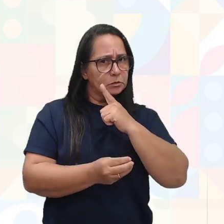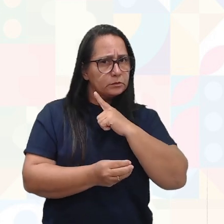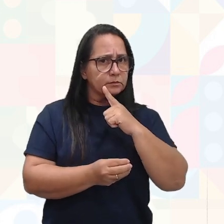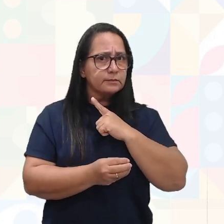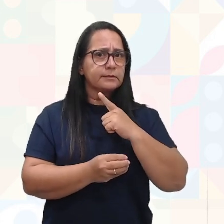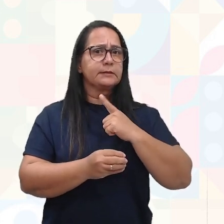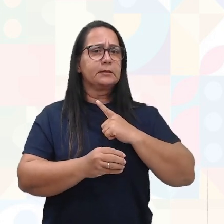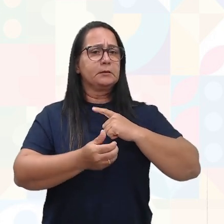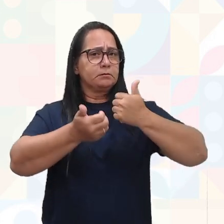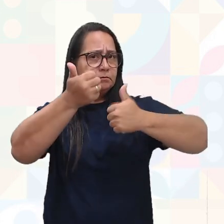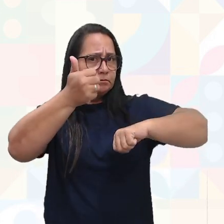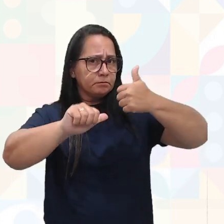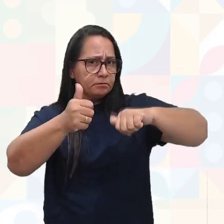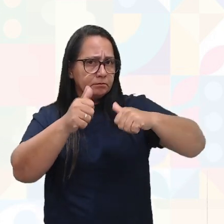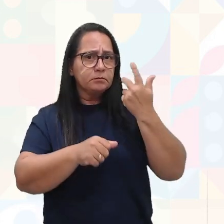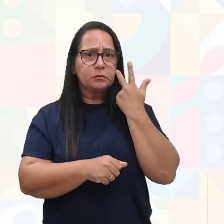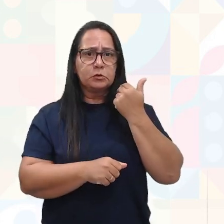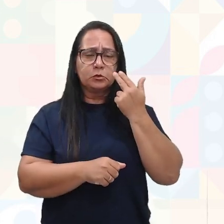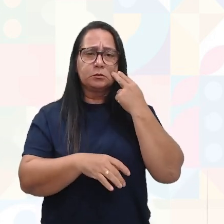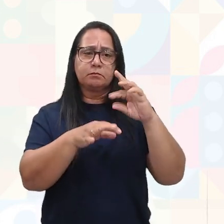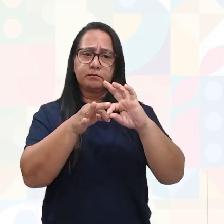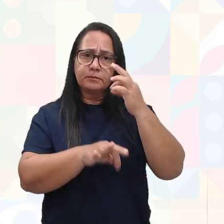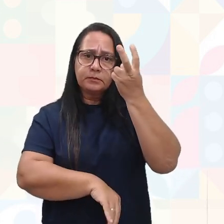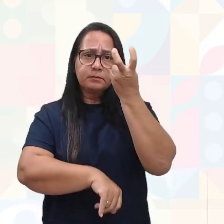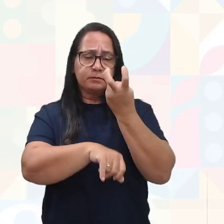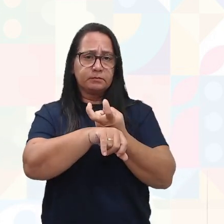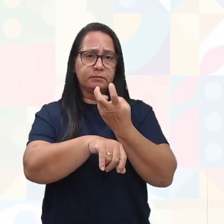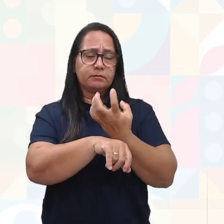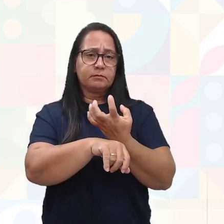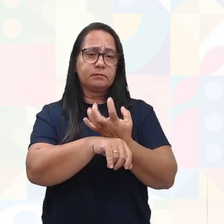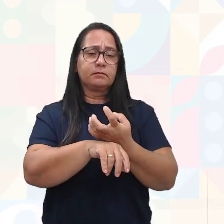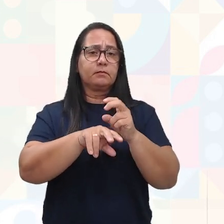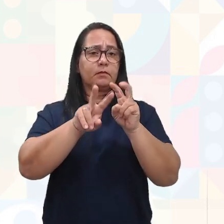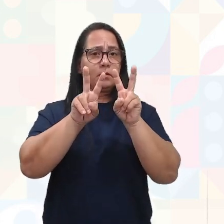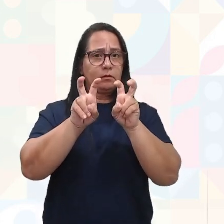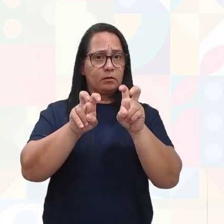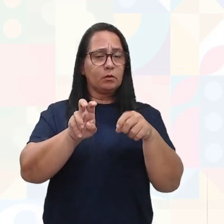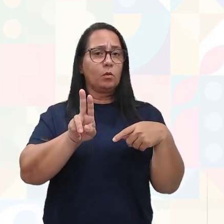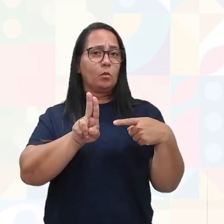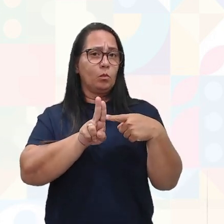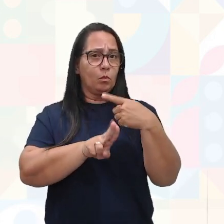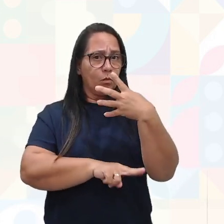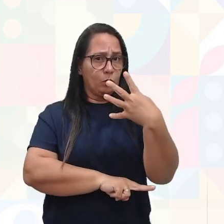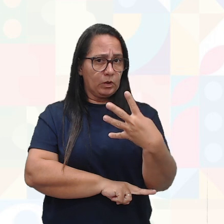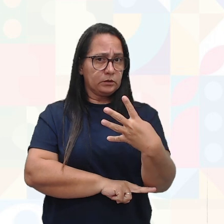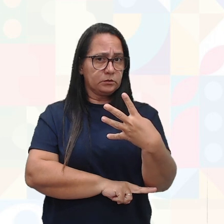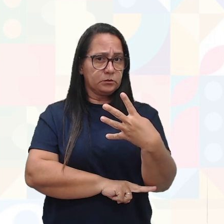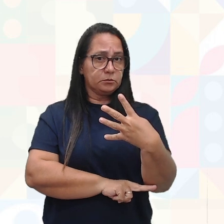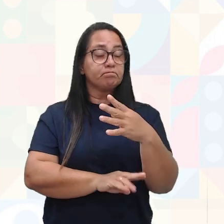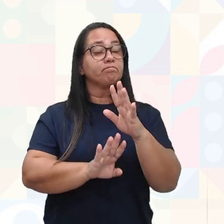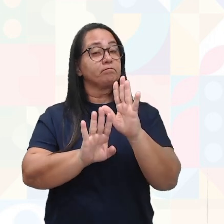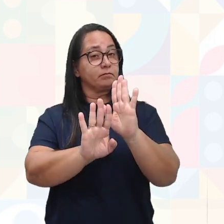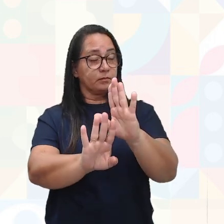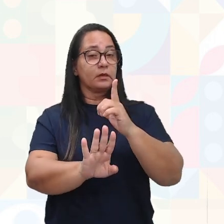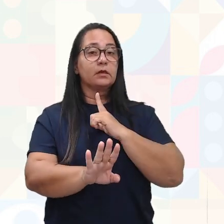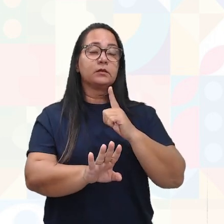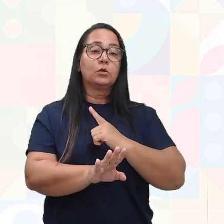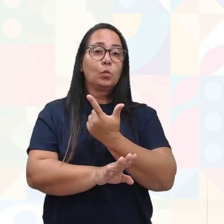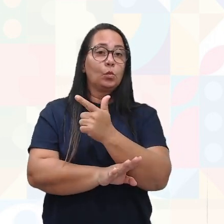discurso comum, é a temática da disciplina da 4, né, da unidade 4 do e-book. Mas existem umas